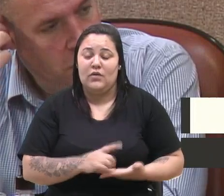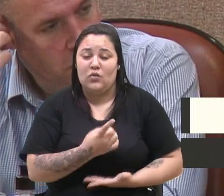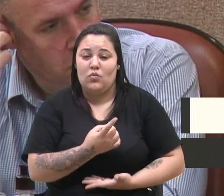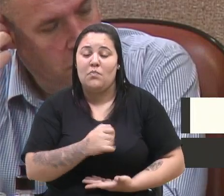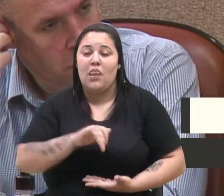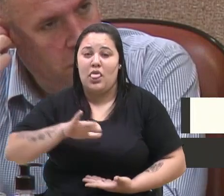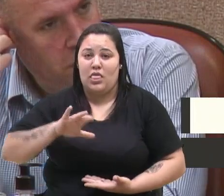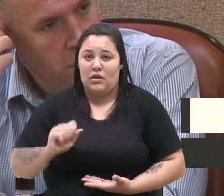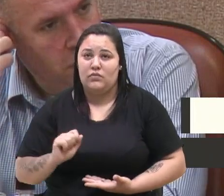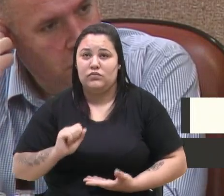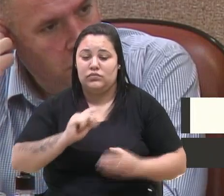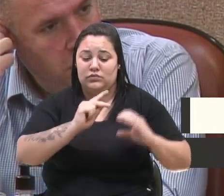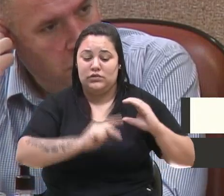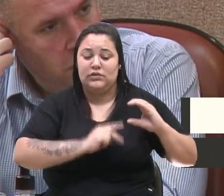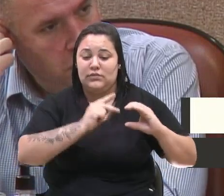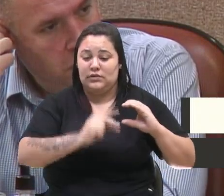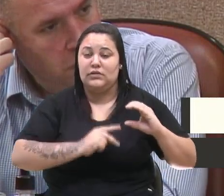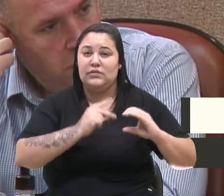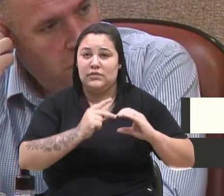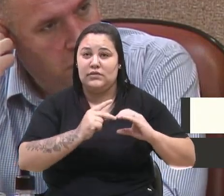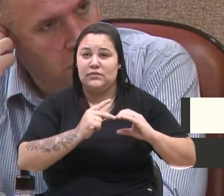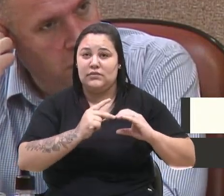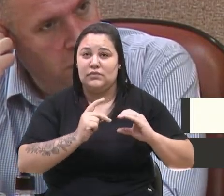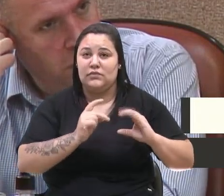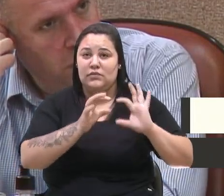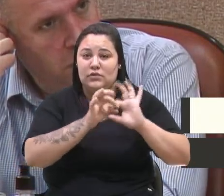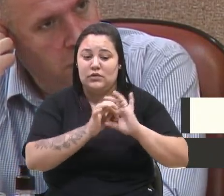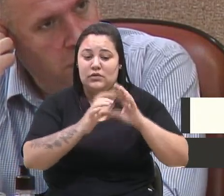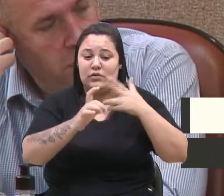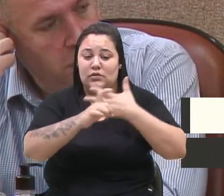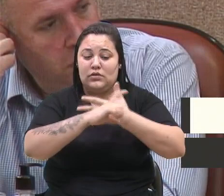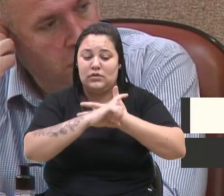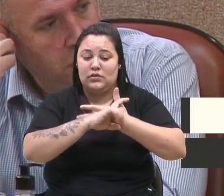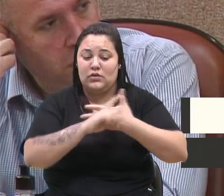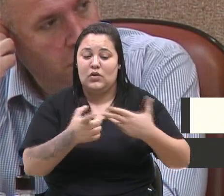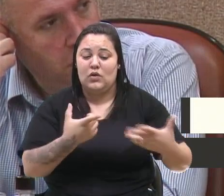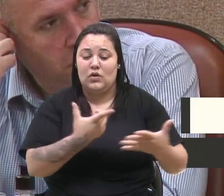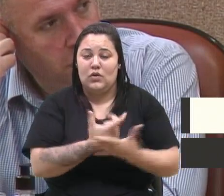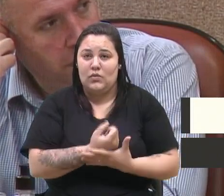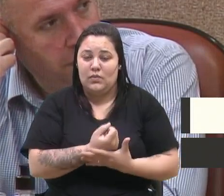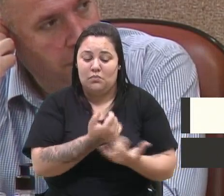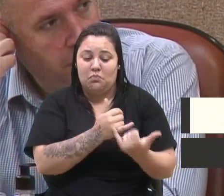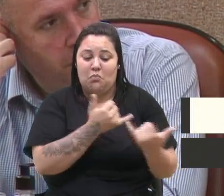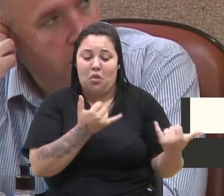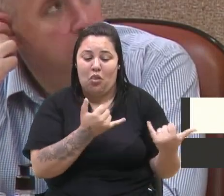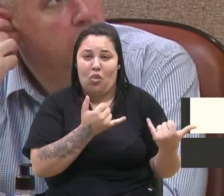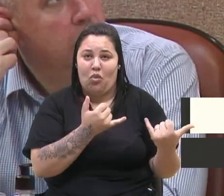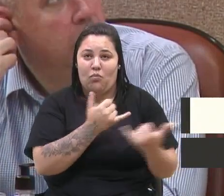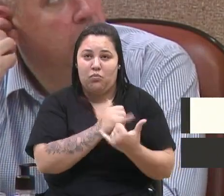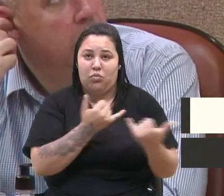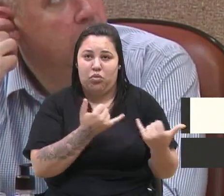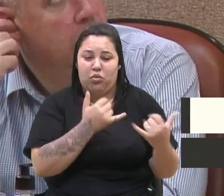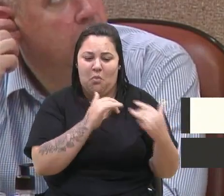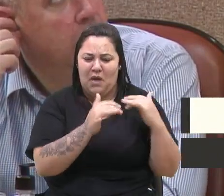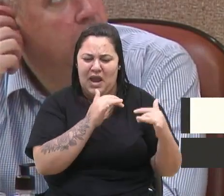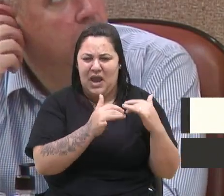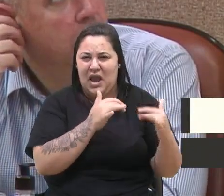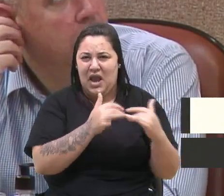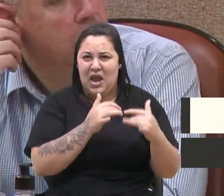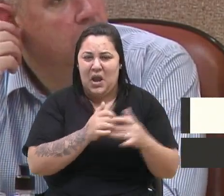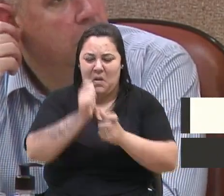né, da Câmara ao Executivo, na compra de gerador, material, pá,